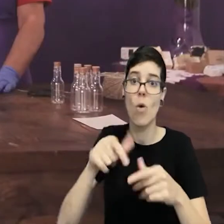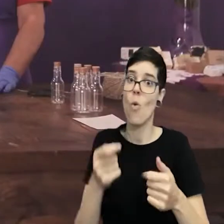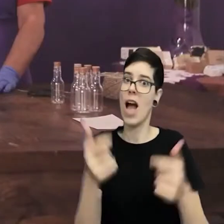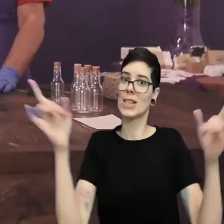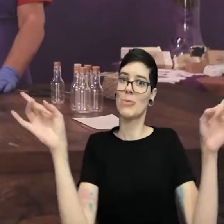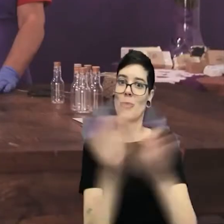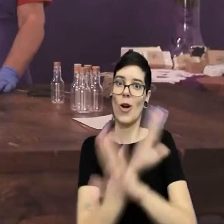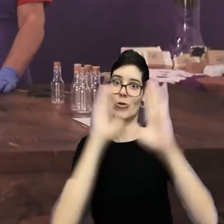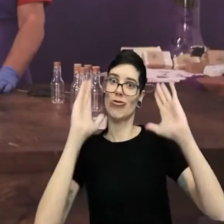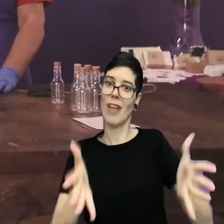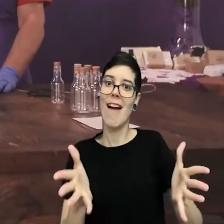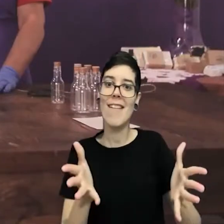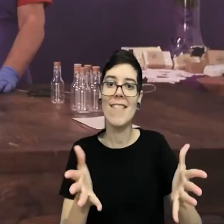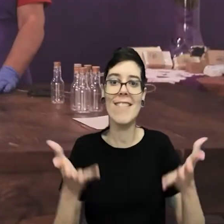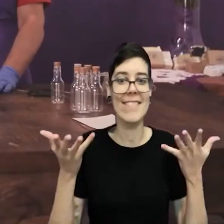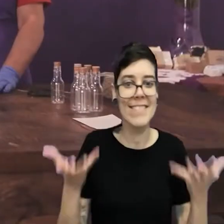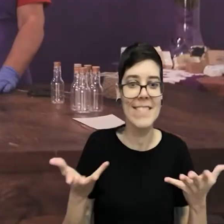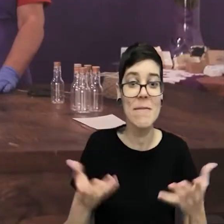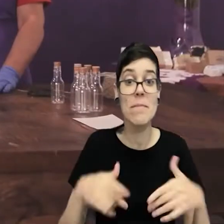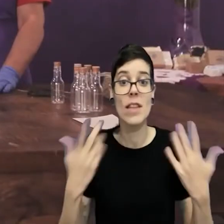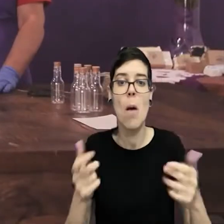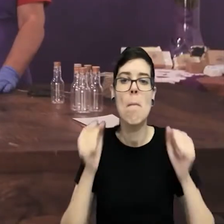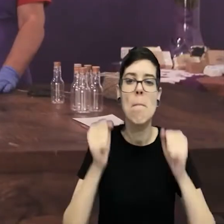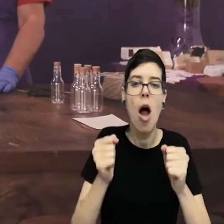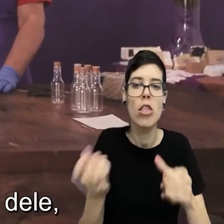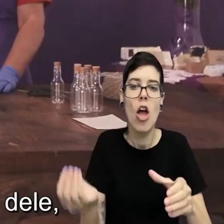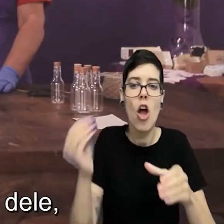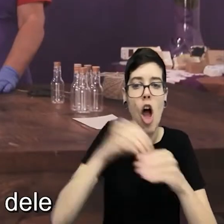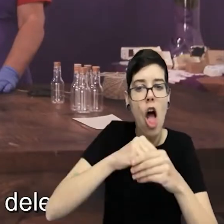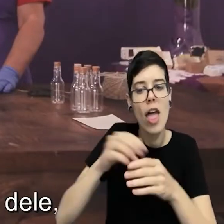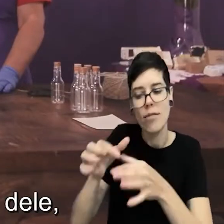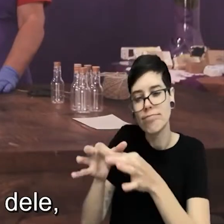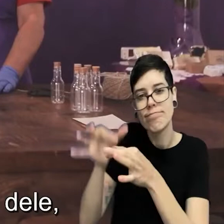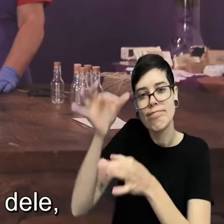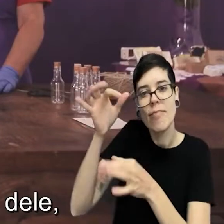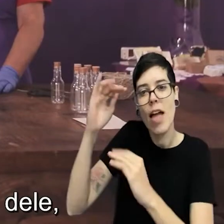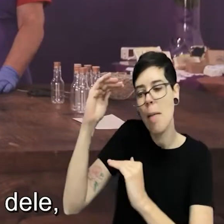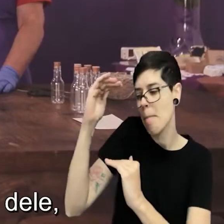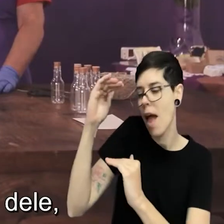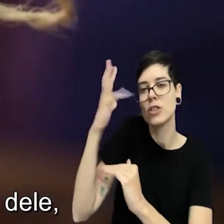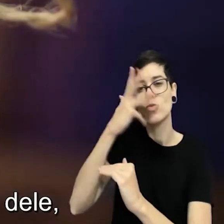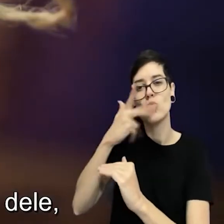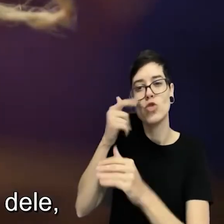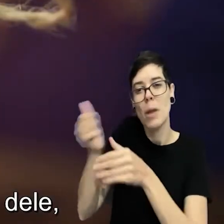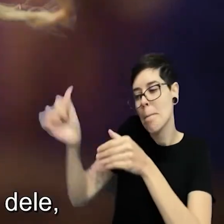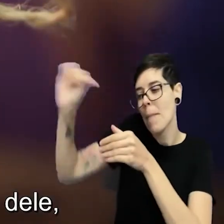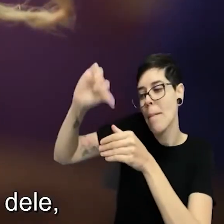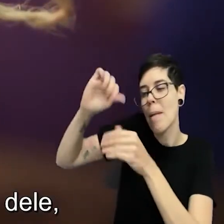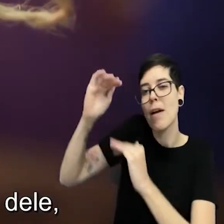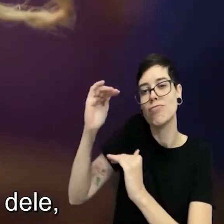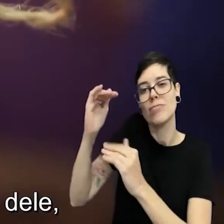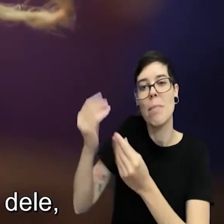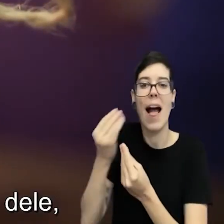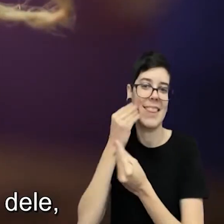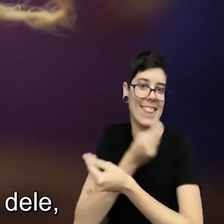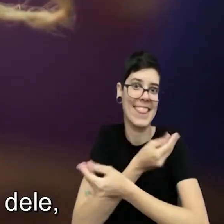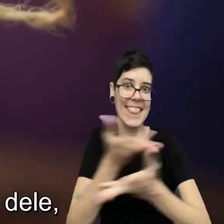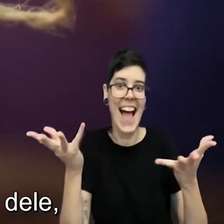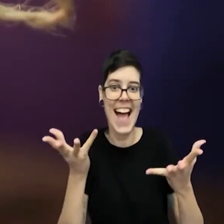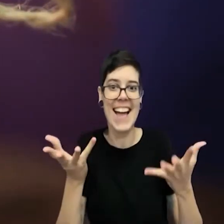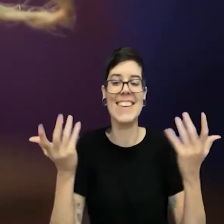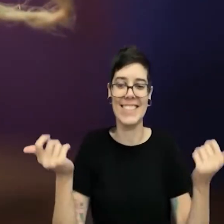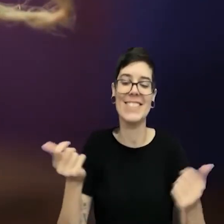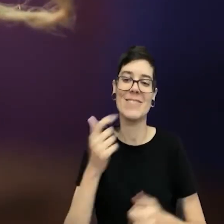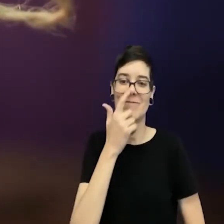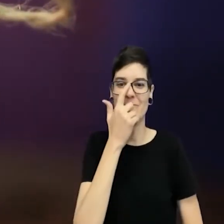Agora, o preparado do escalda-pés, ele está pronto para ser colocado na embalagem